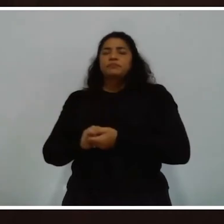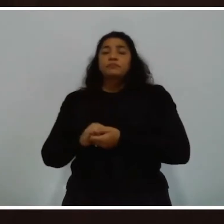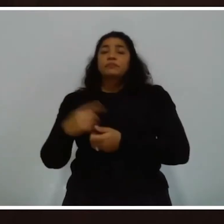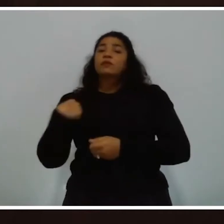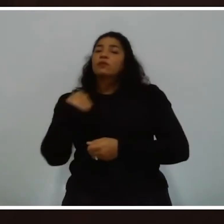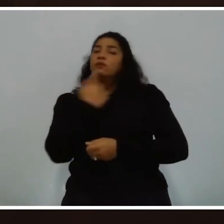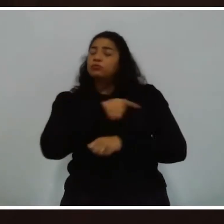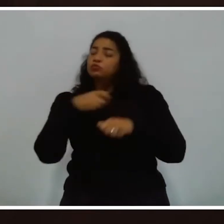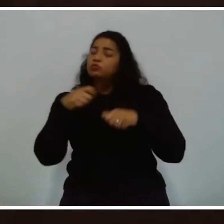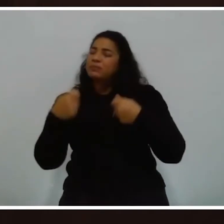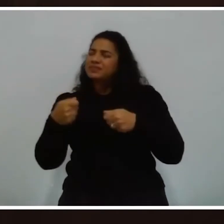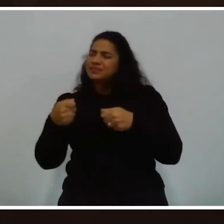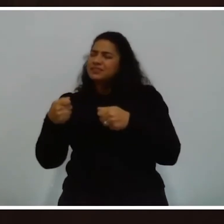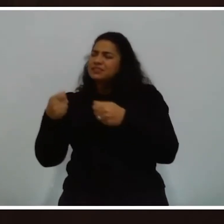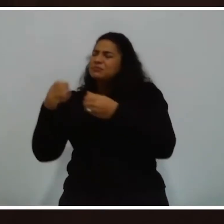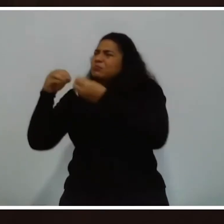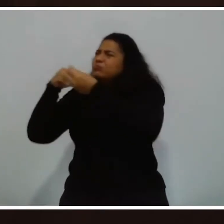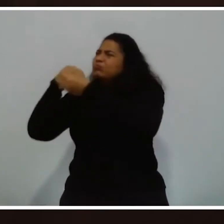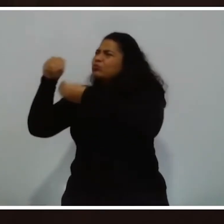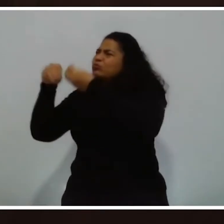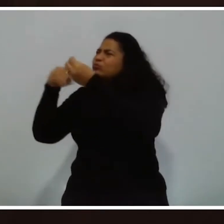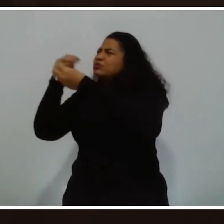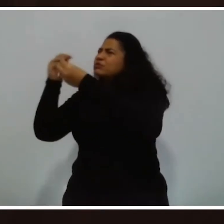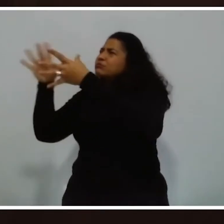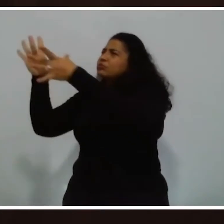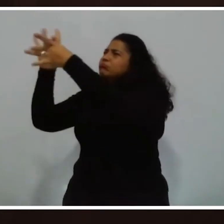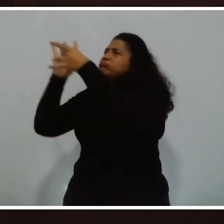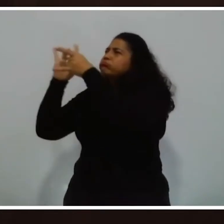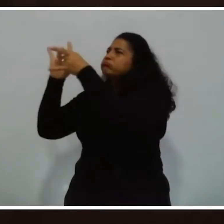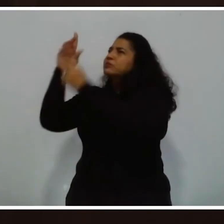nessa mesma unidade.